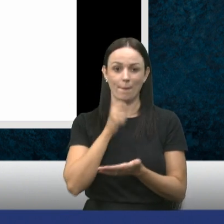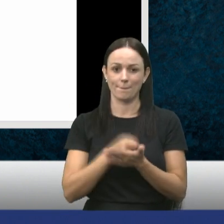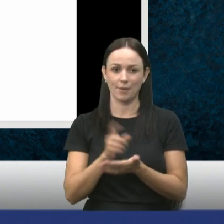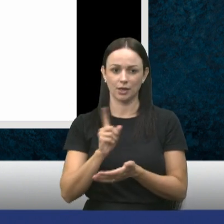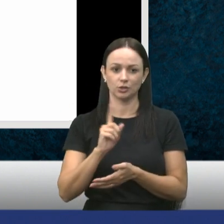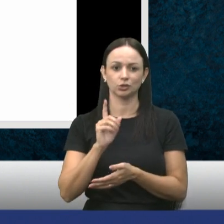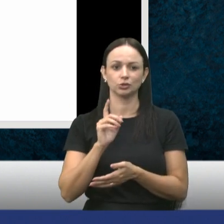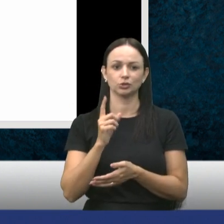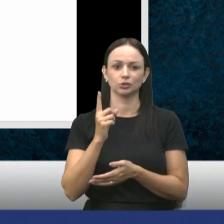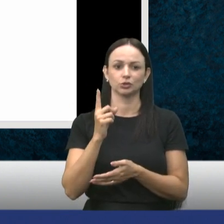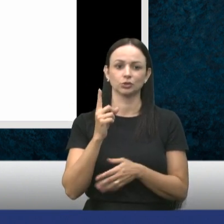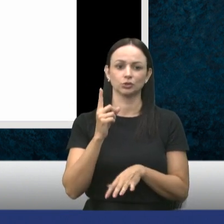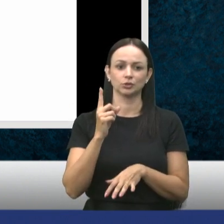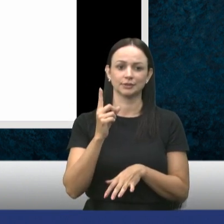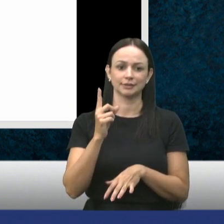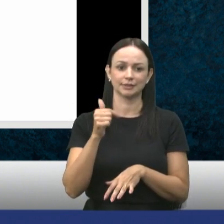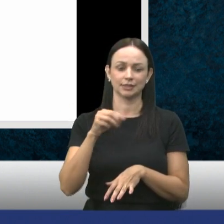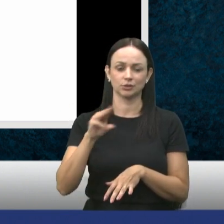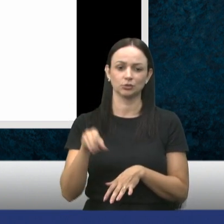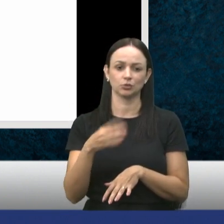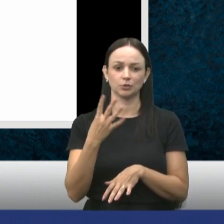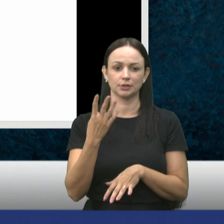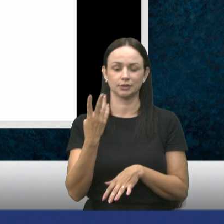foram pagos